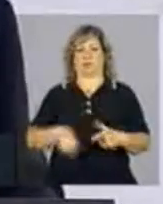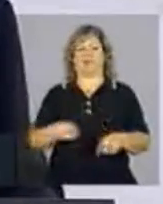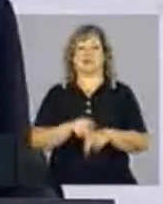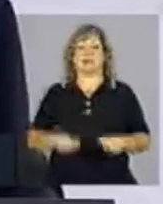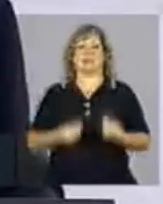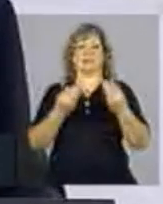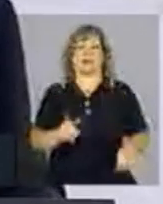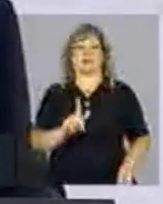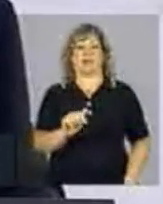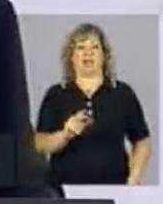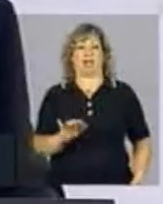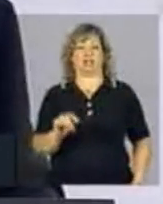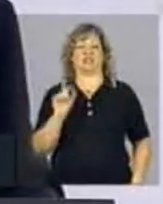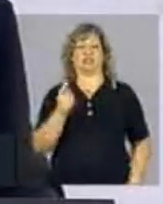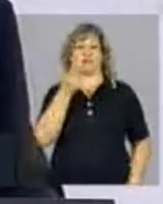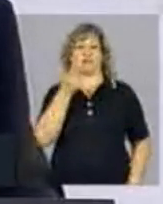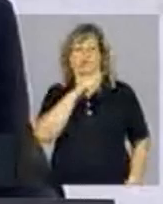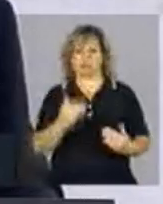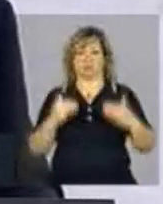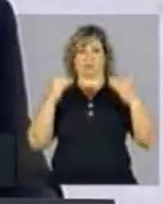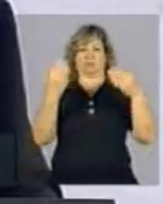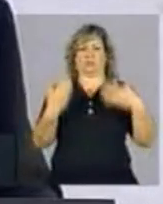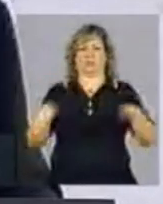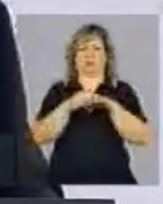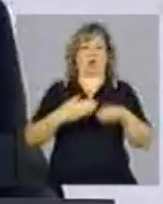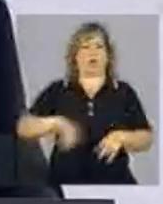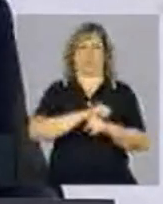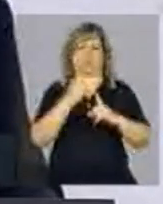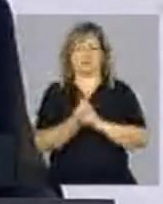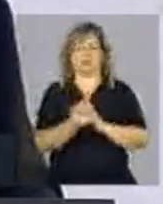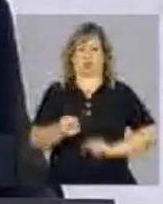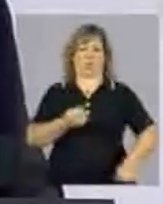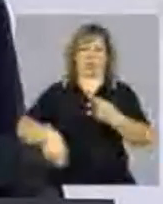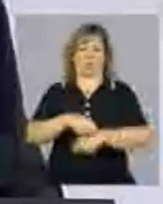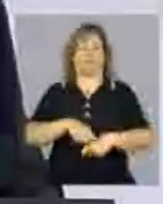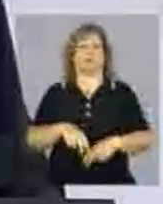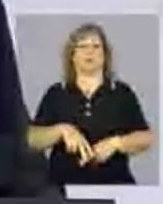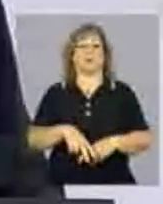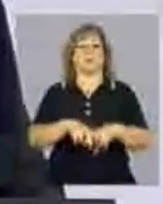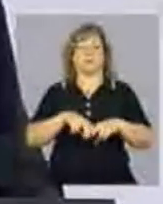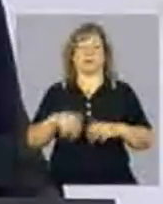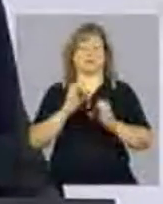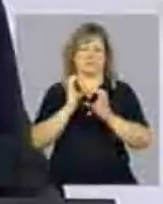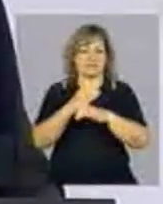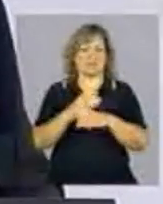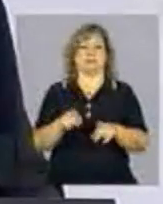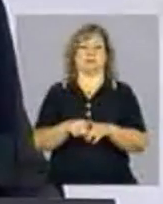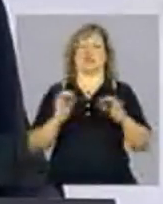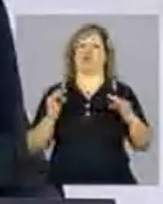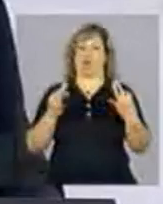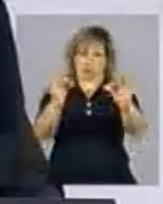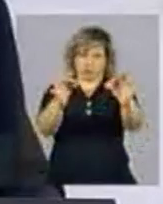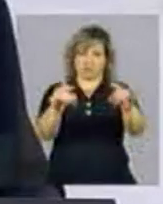elevação da competitividade da nossa sociedade, da nossa economia, por meio da ciência,